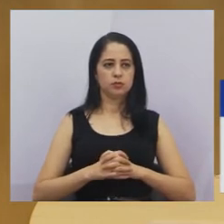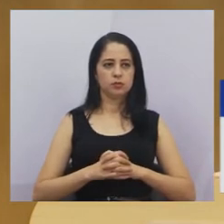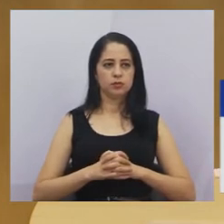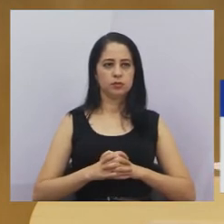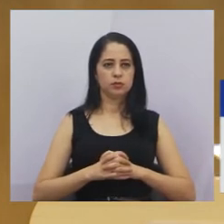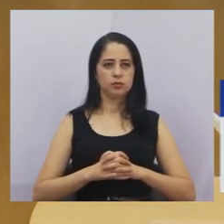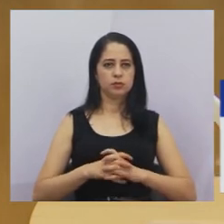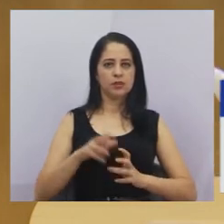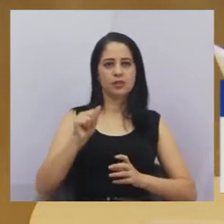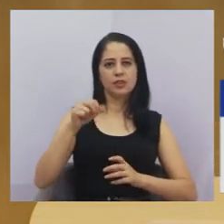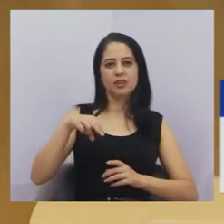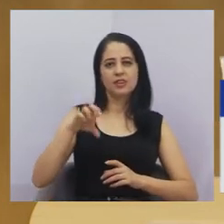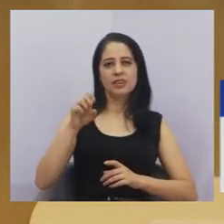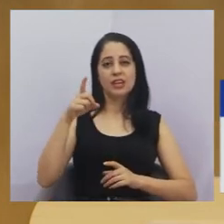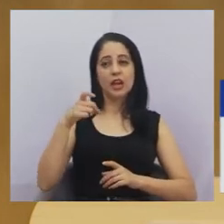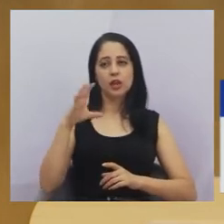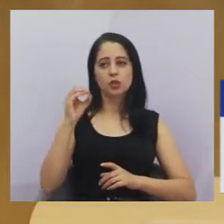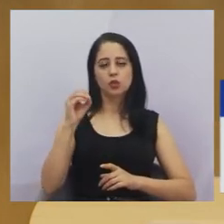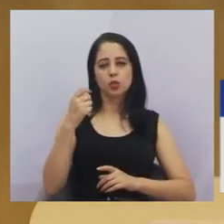anexo 1.